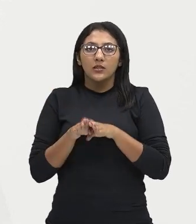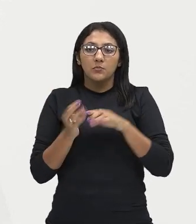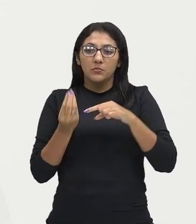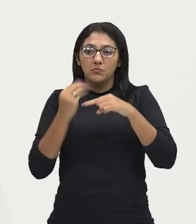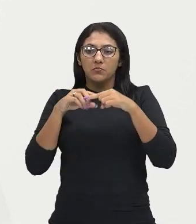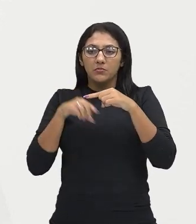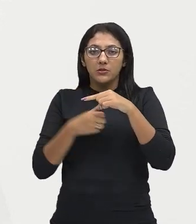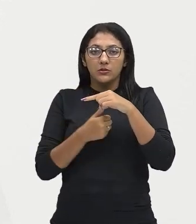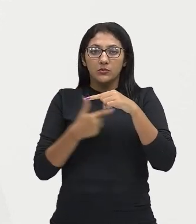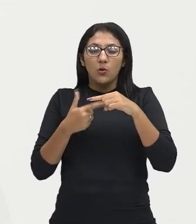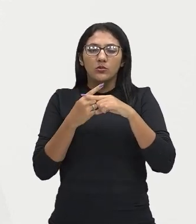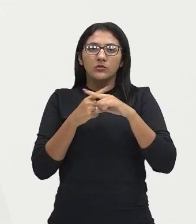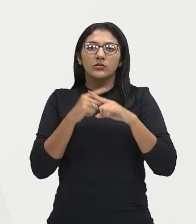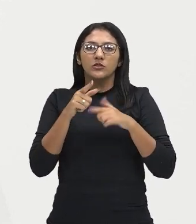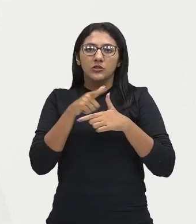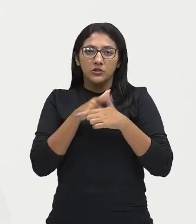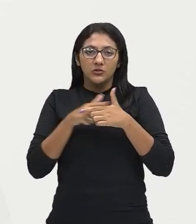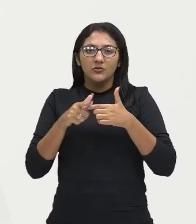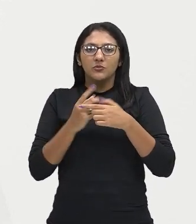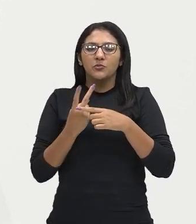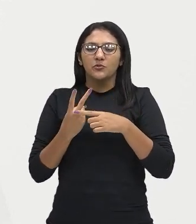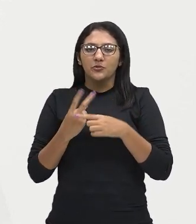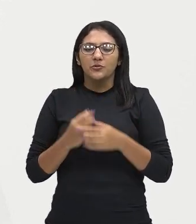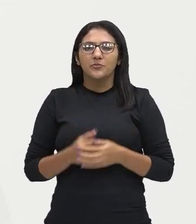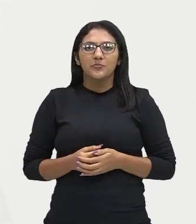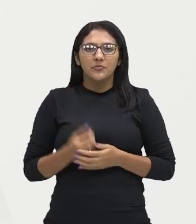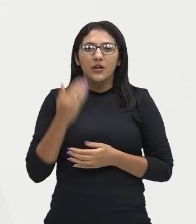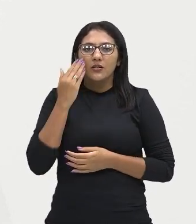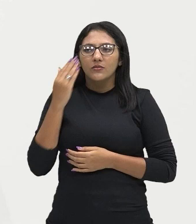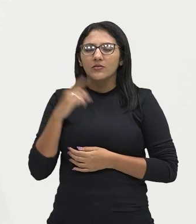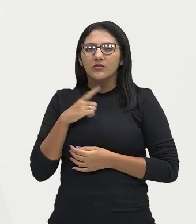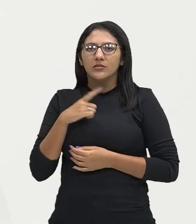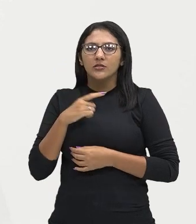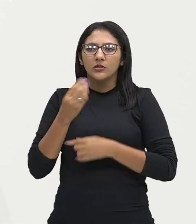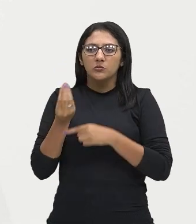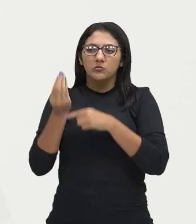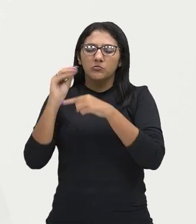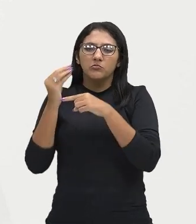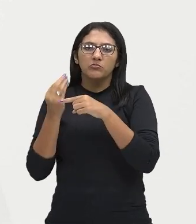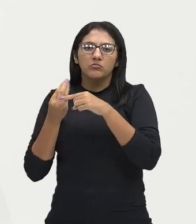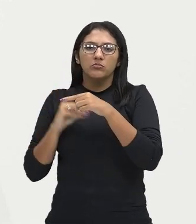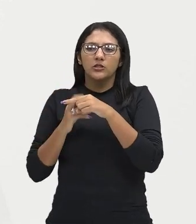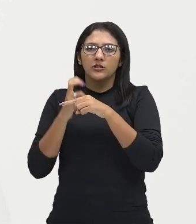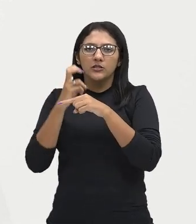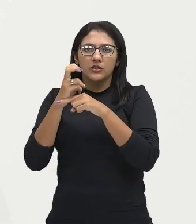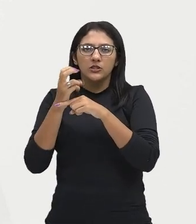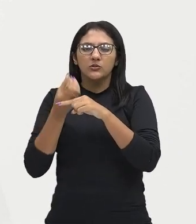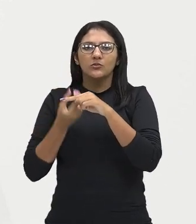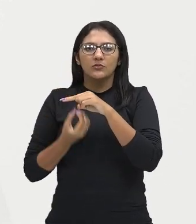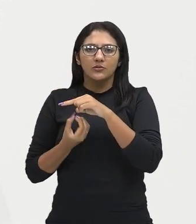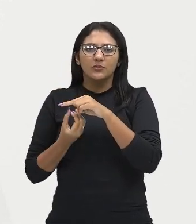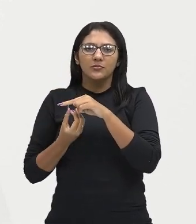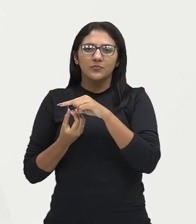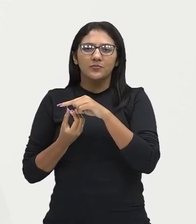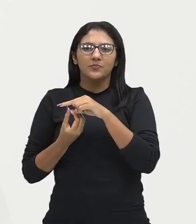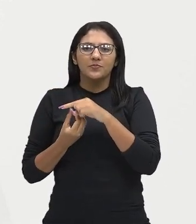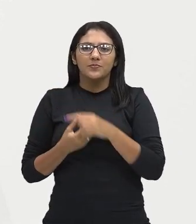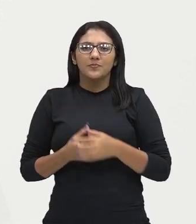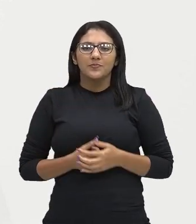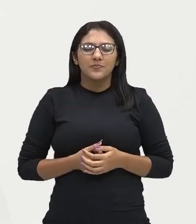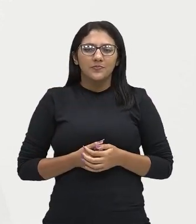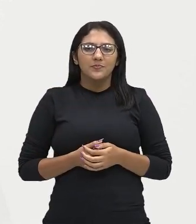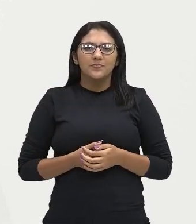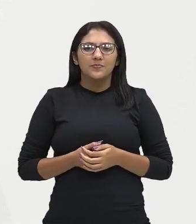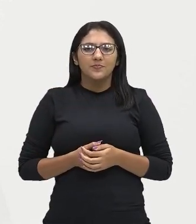denominador também por 2. E fazendo essa divisão, nós ficamos, então, com a fração 5